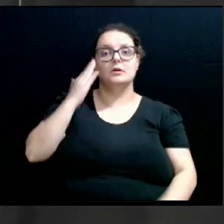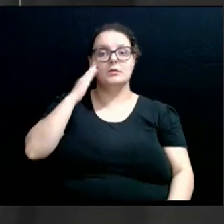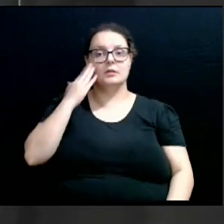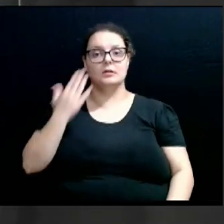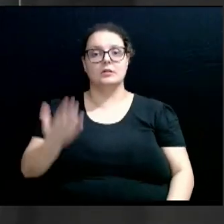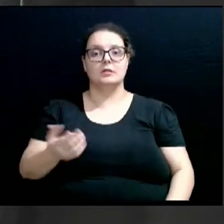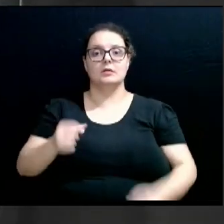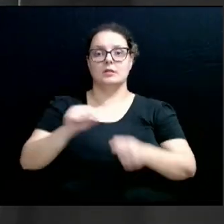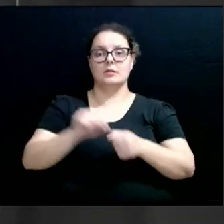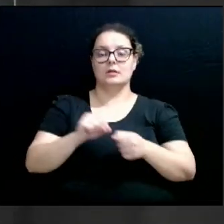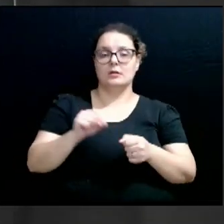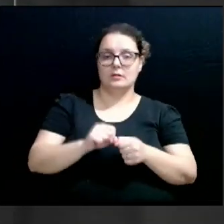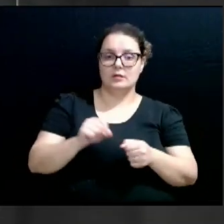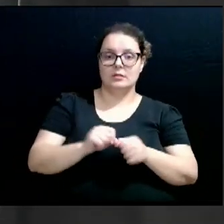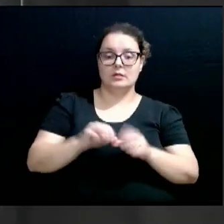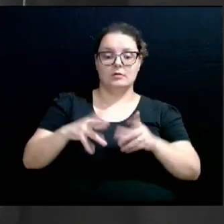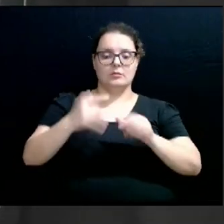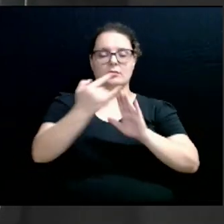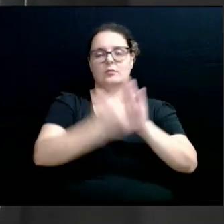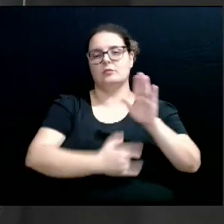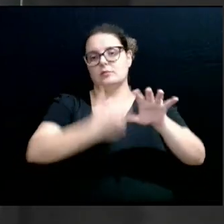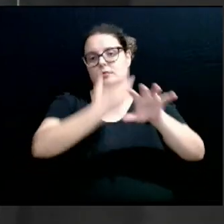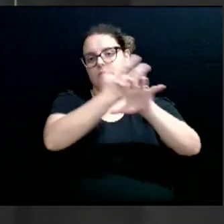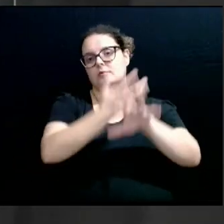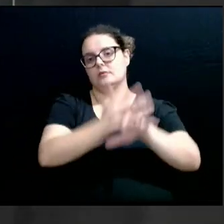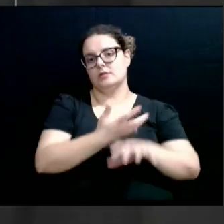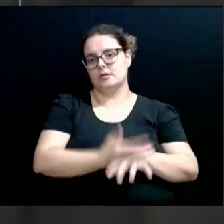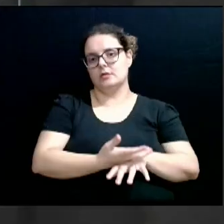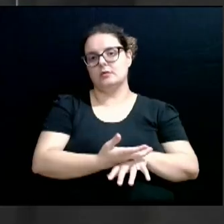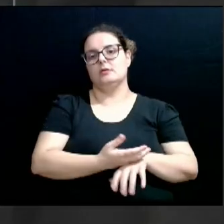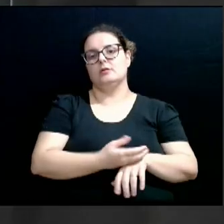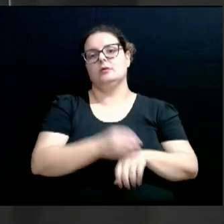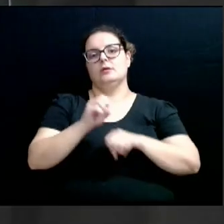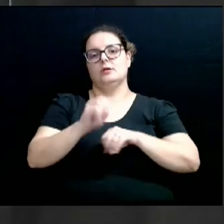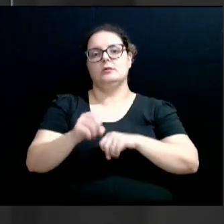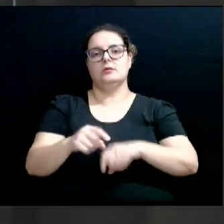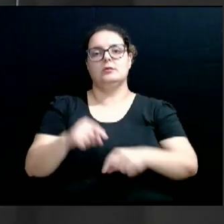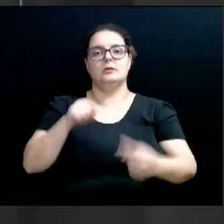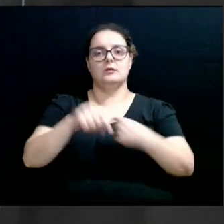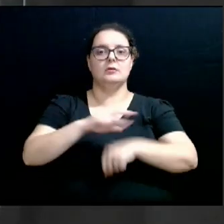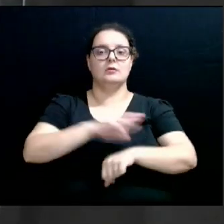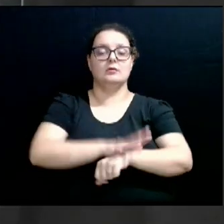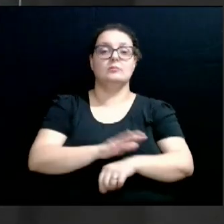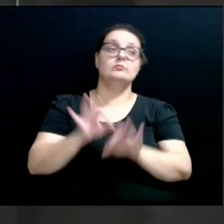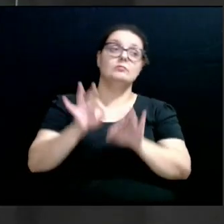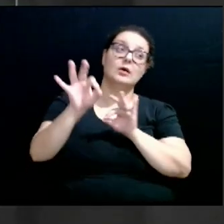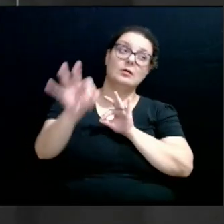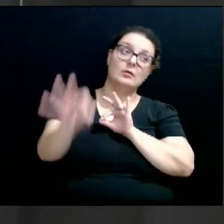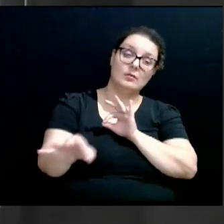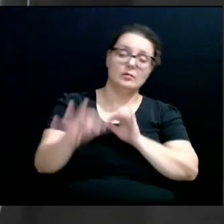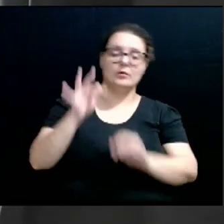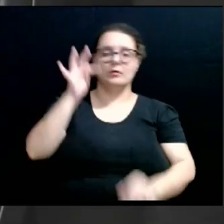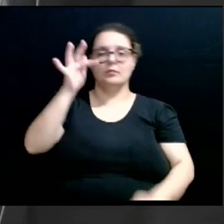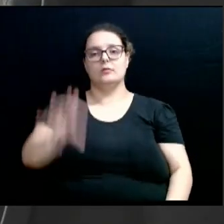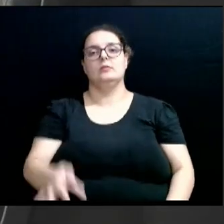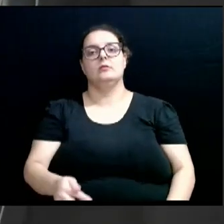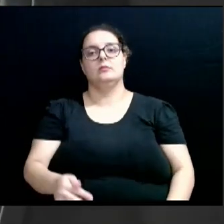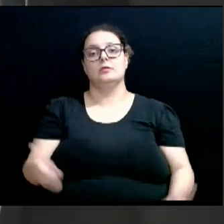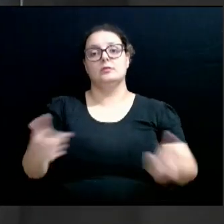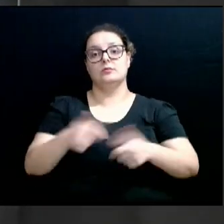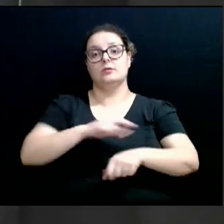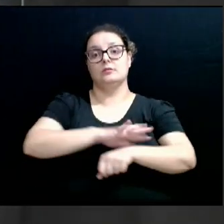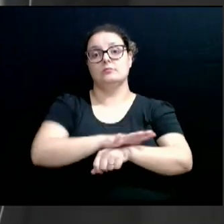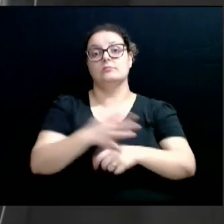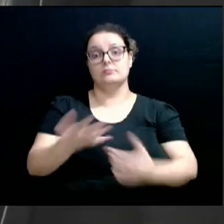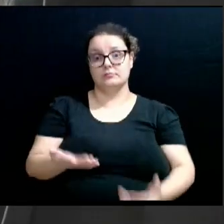currículo. E aí, talvez, quem sabe, no futuro muito longínquo, a gente consiga amenizar a questão do racismo. E é nesse sentido de